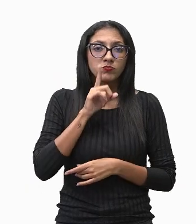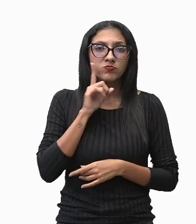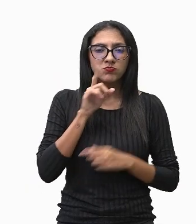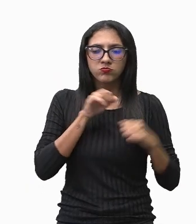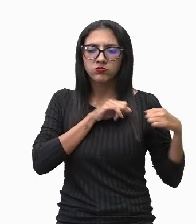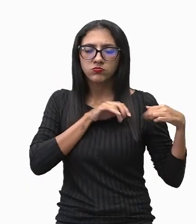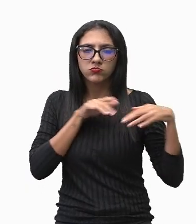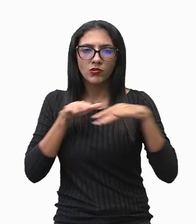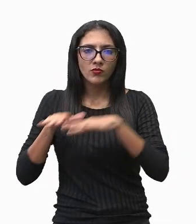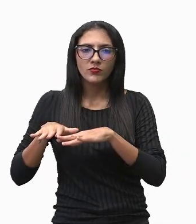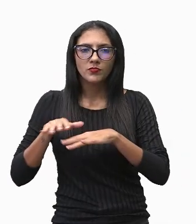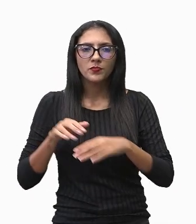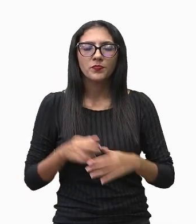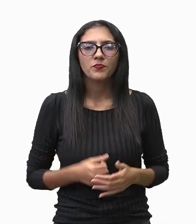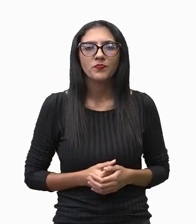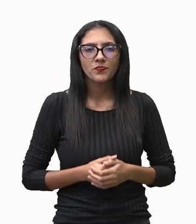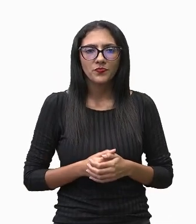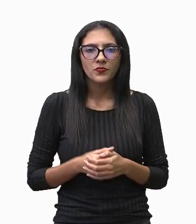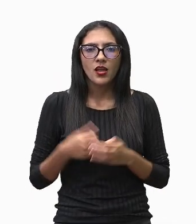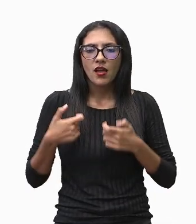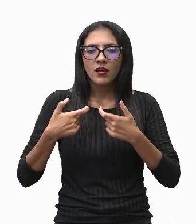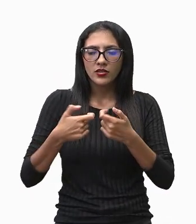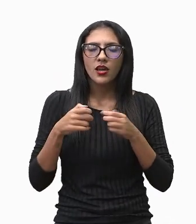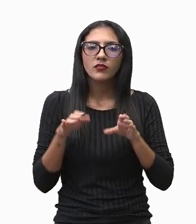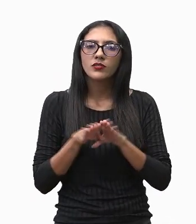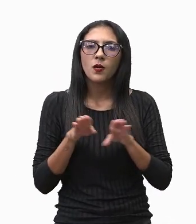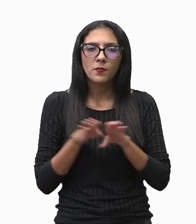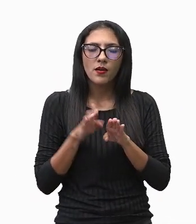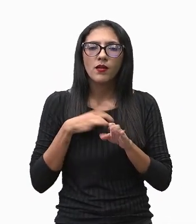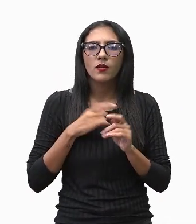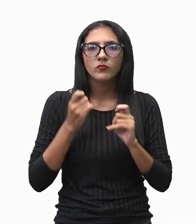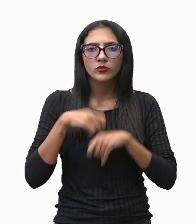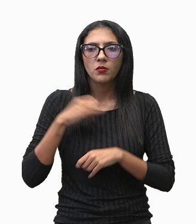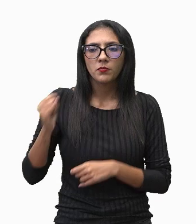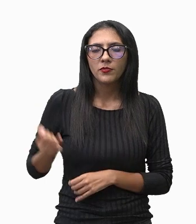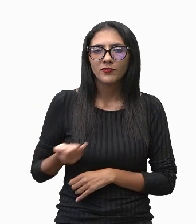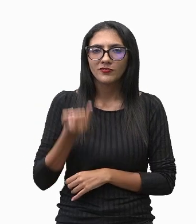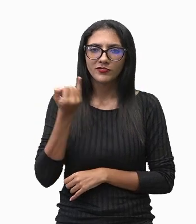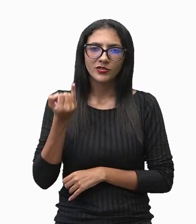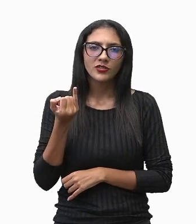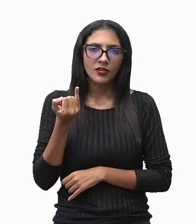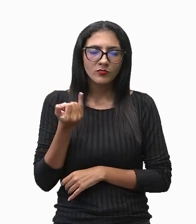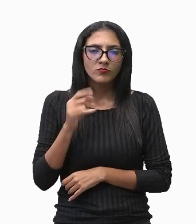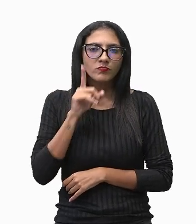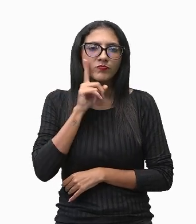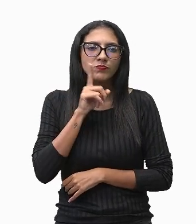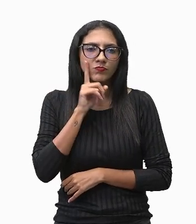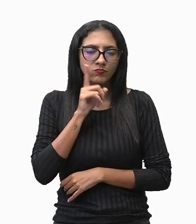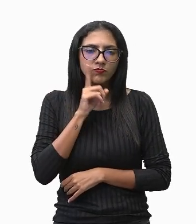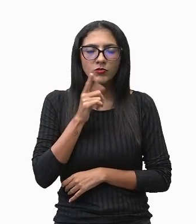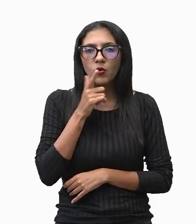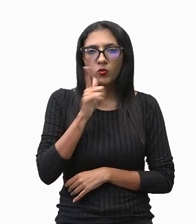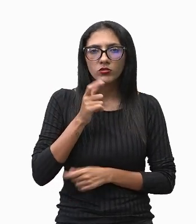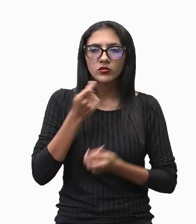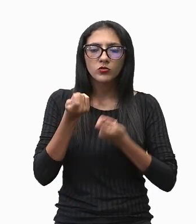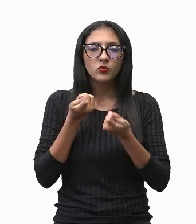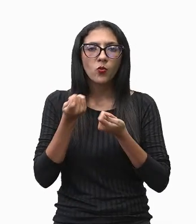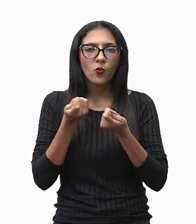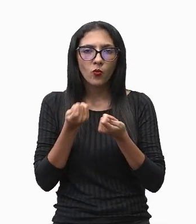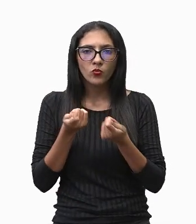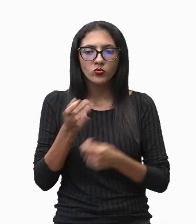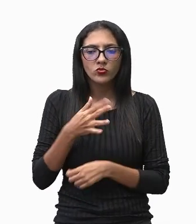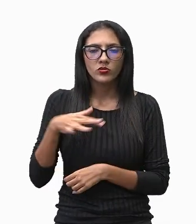país. Então, a guerra também trazia lucros para os Estados Unidos, que assumiu o controle das reservas